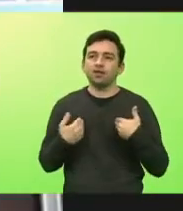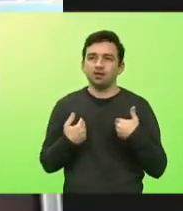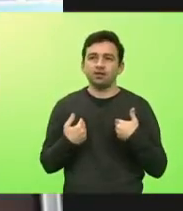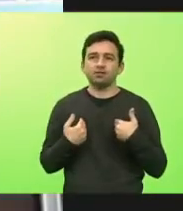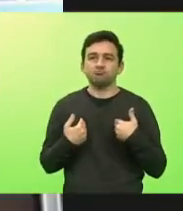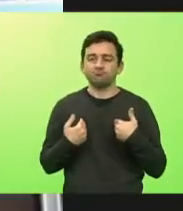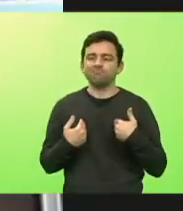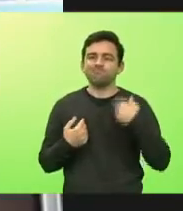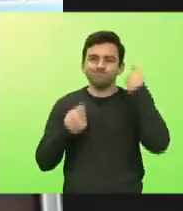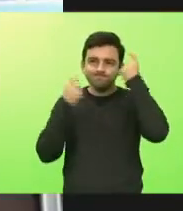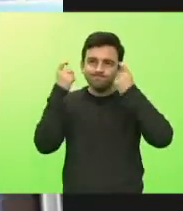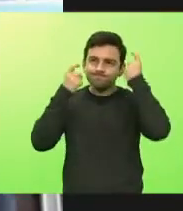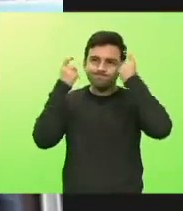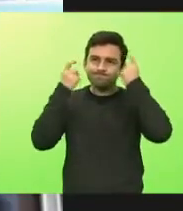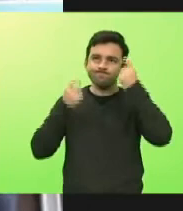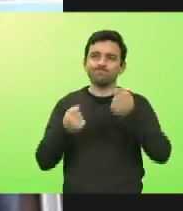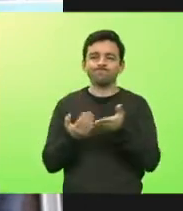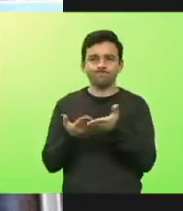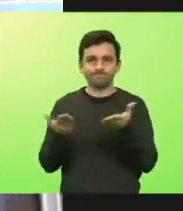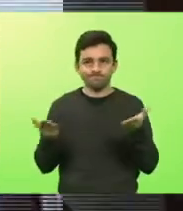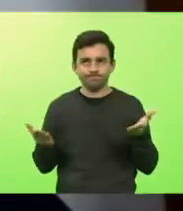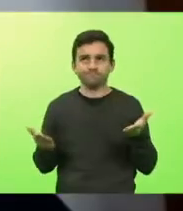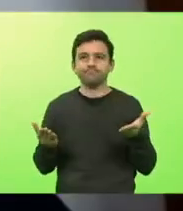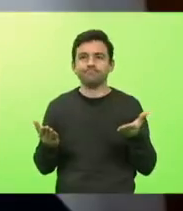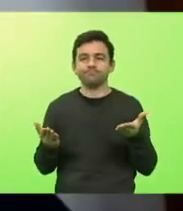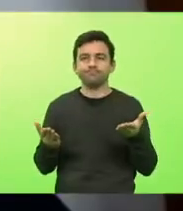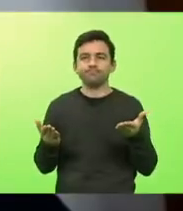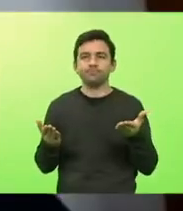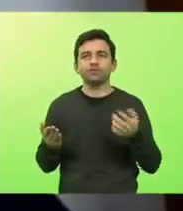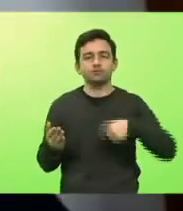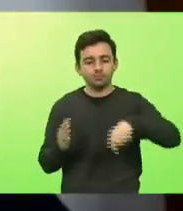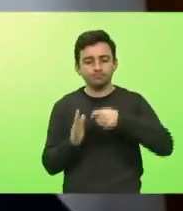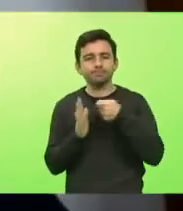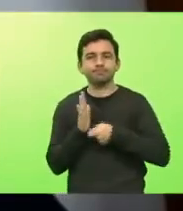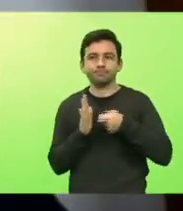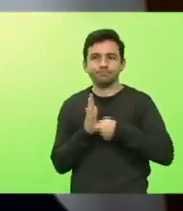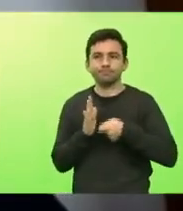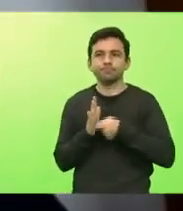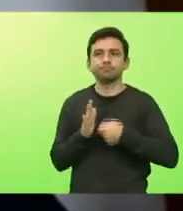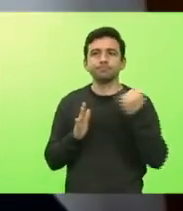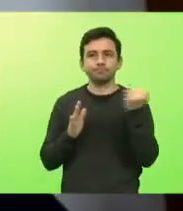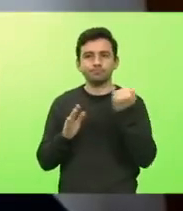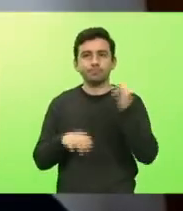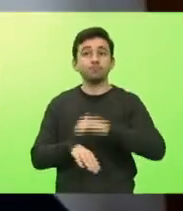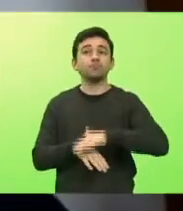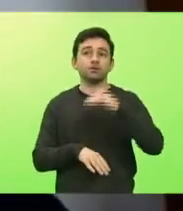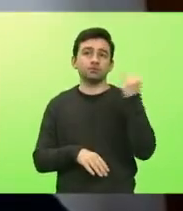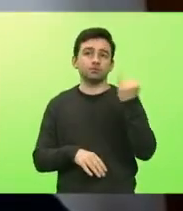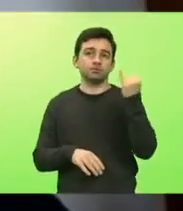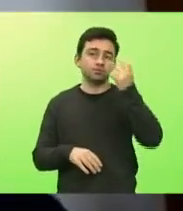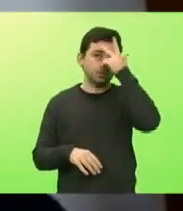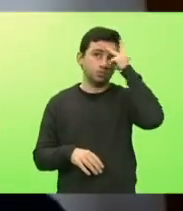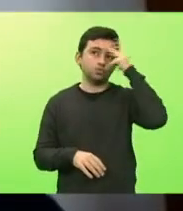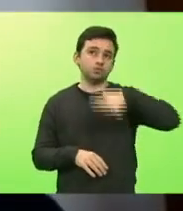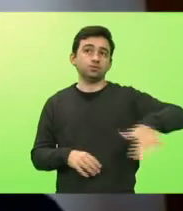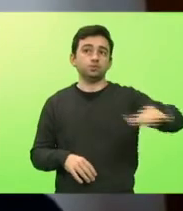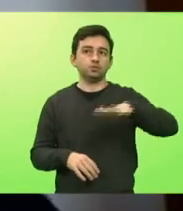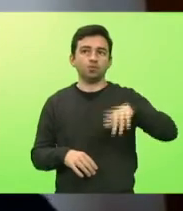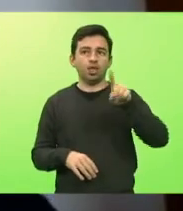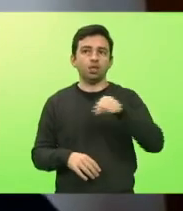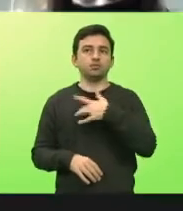situação e nós temos que lutar pelo que é mais importante para as pessoas, que é a